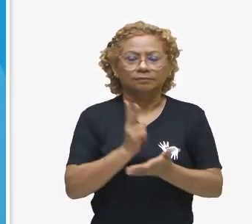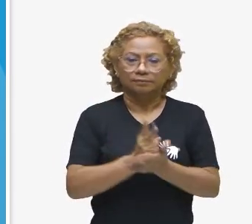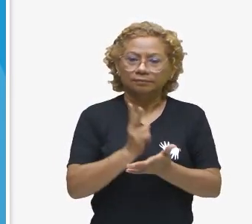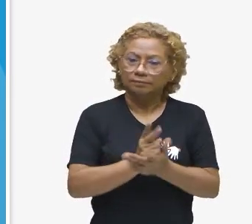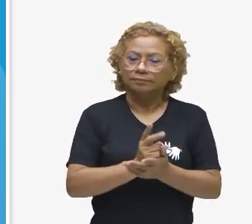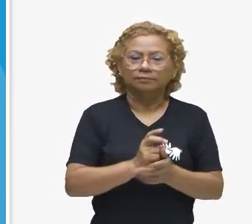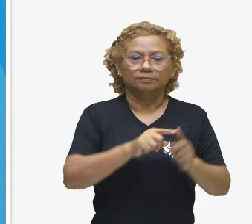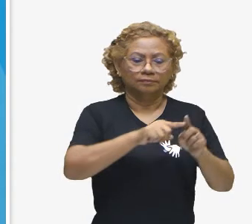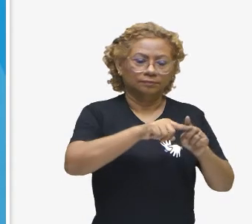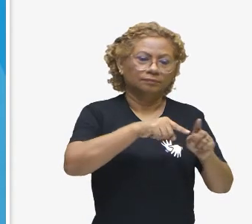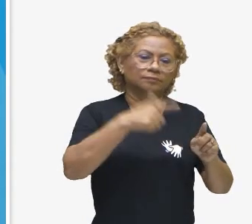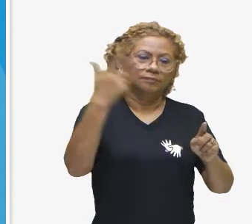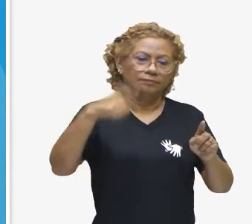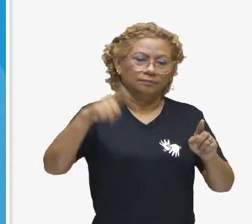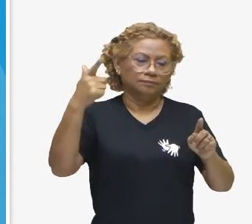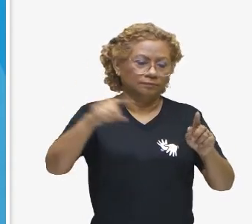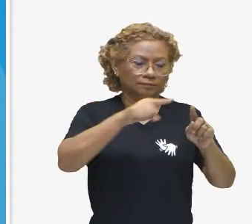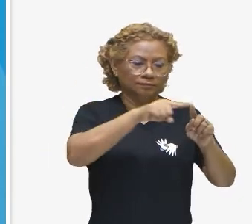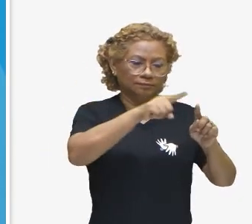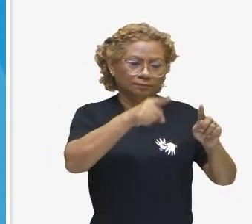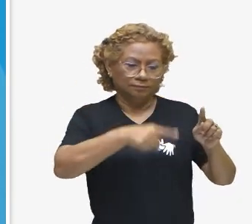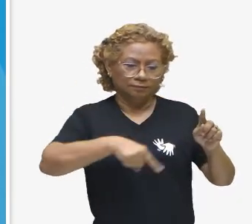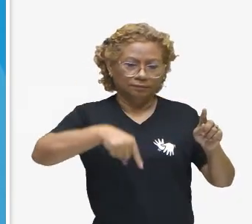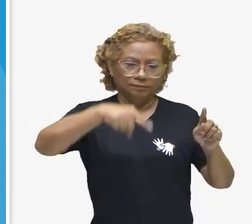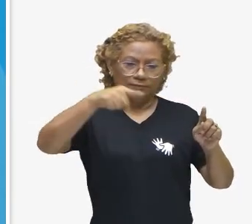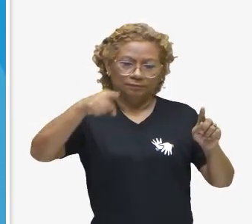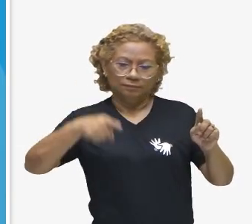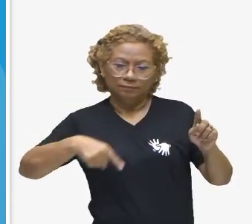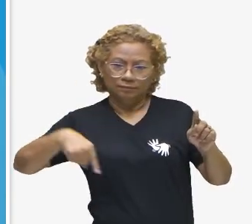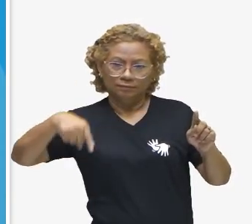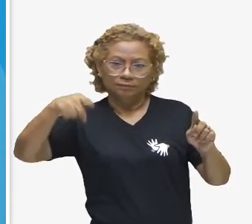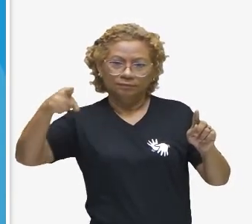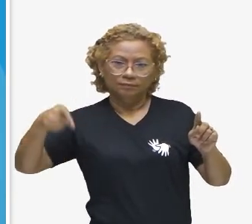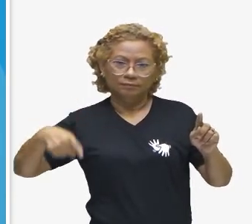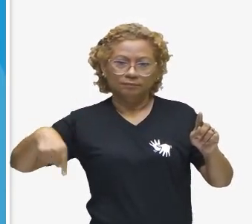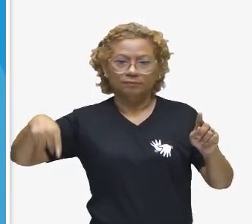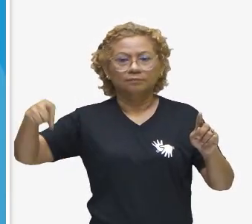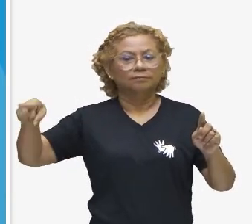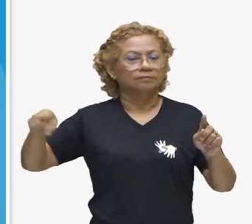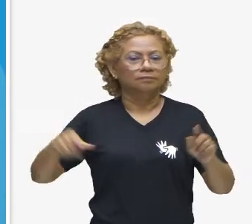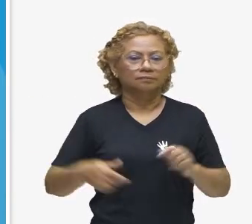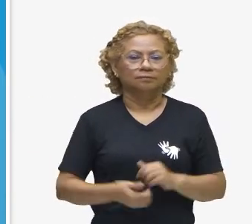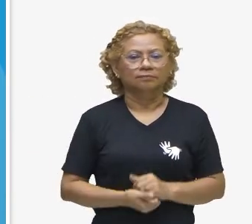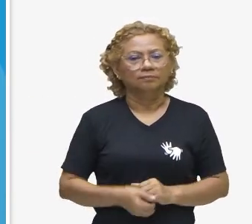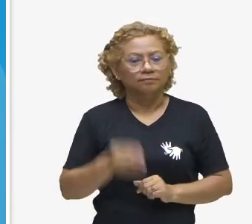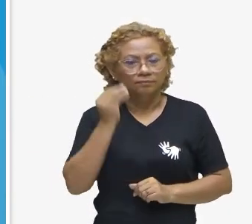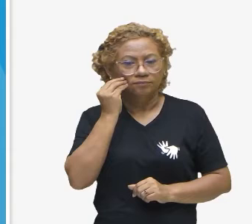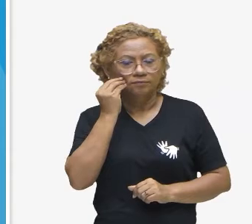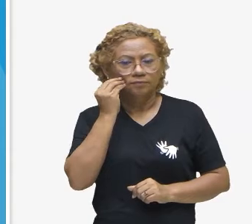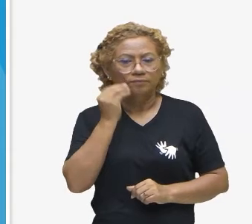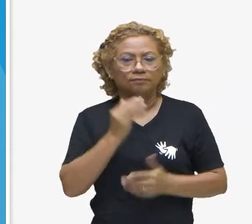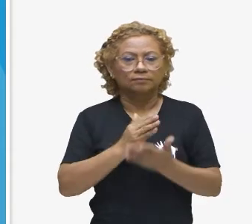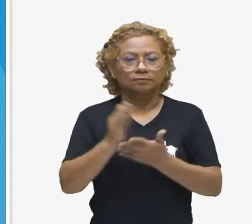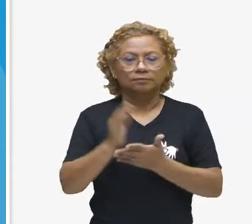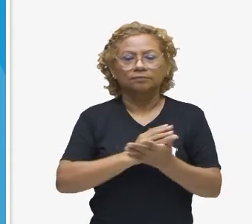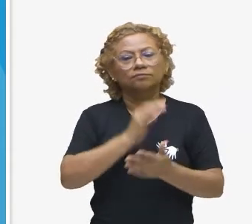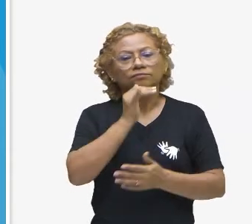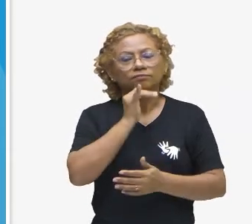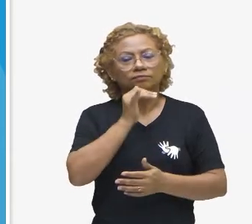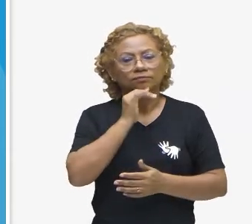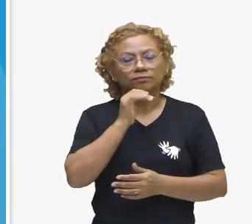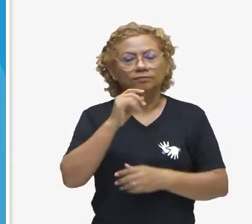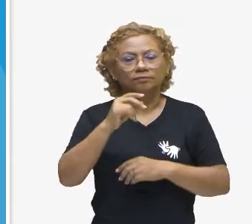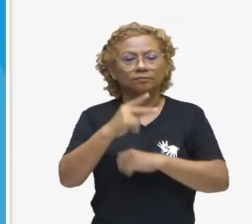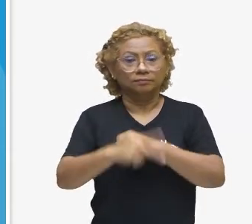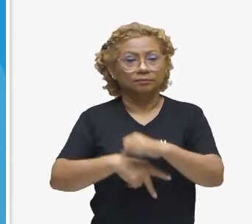vai voltar e pegar esse formato. A gente vai ver alguns exemplos mais para frente, mas o que a gente